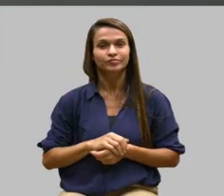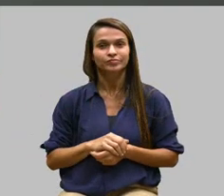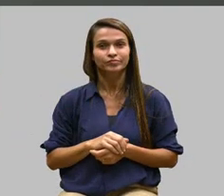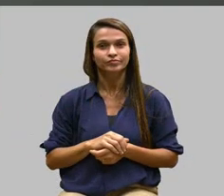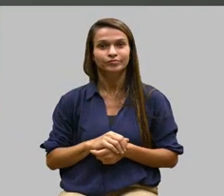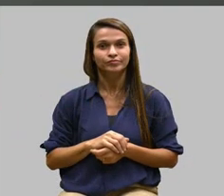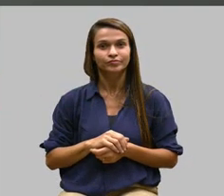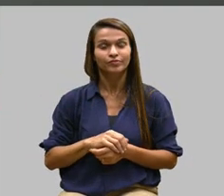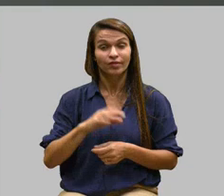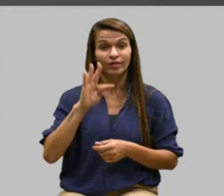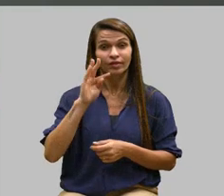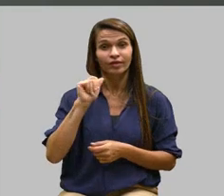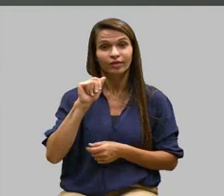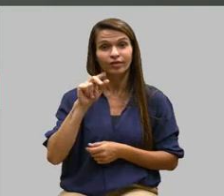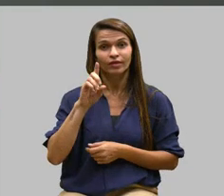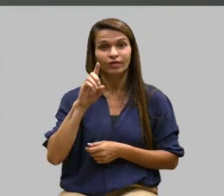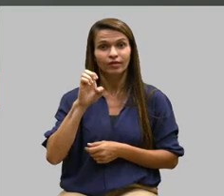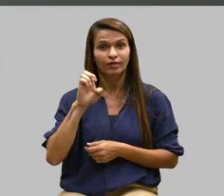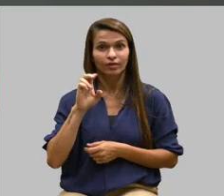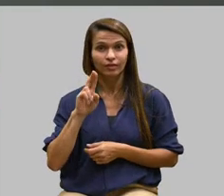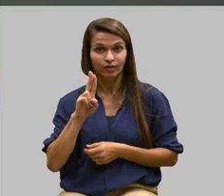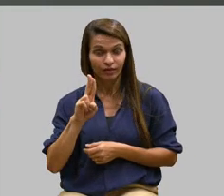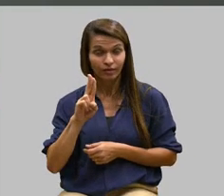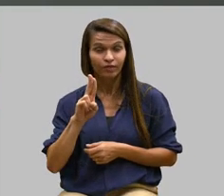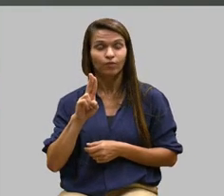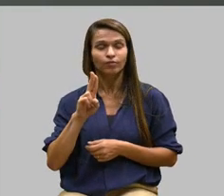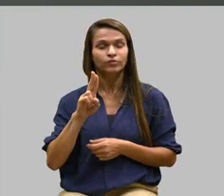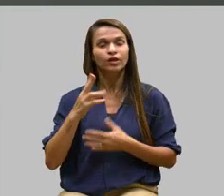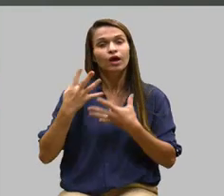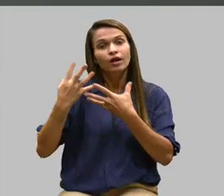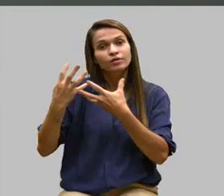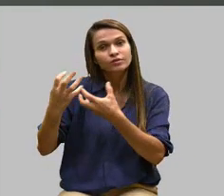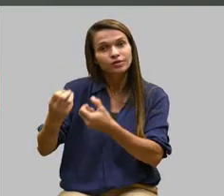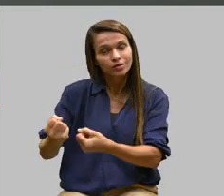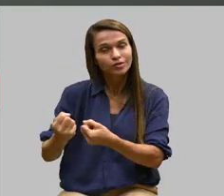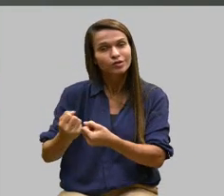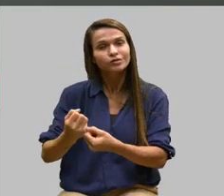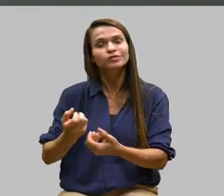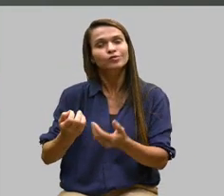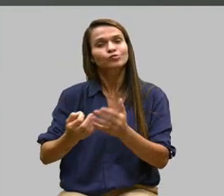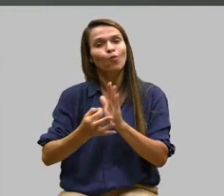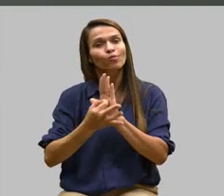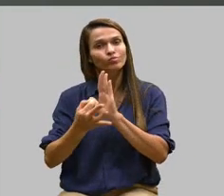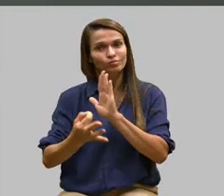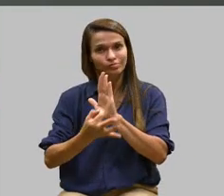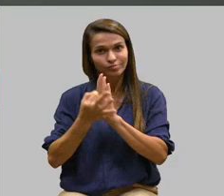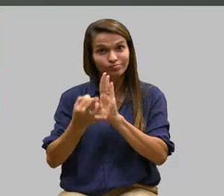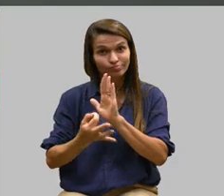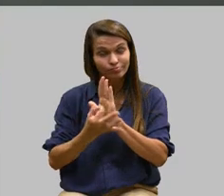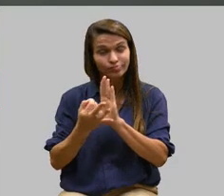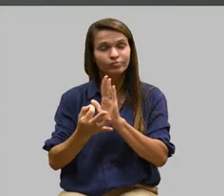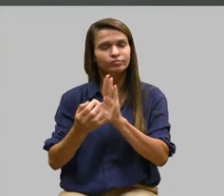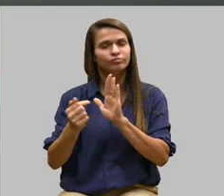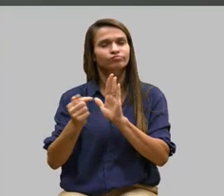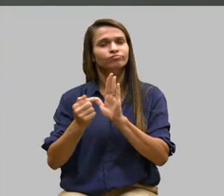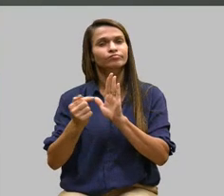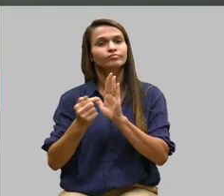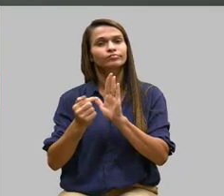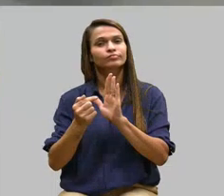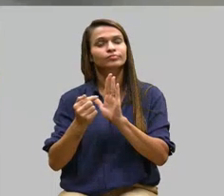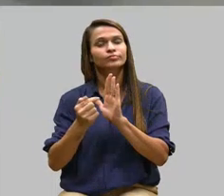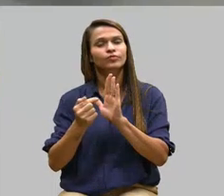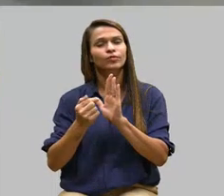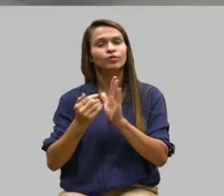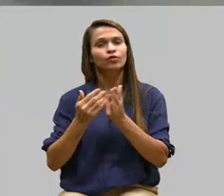Tadeu filho por ter acabado esta sugestão sugestão É essa a partir de uma